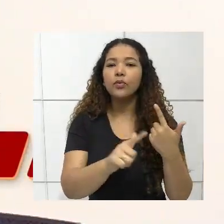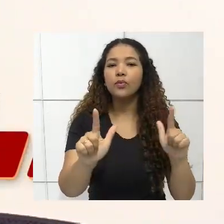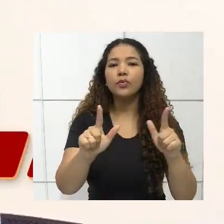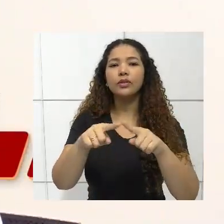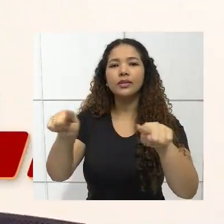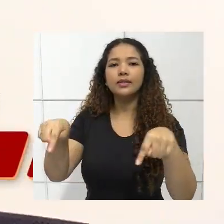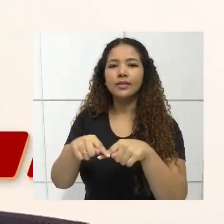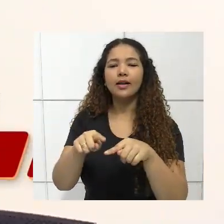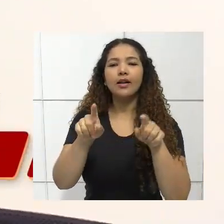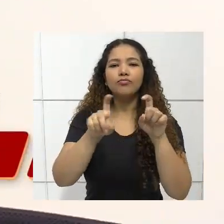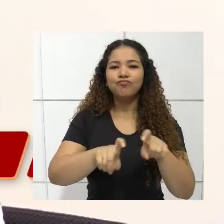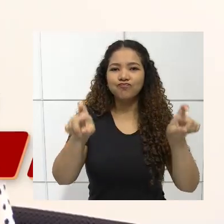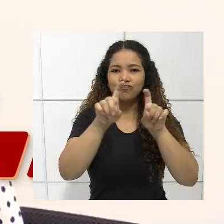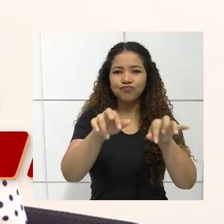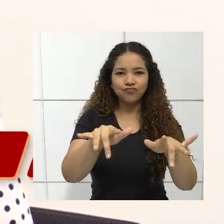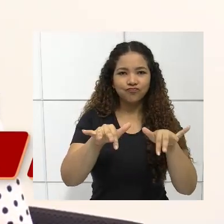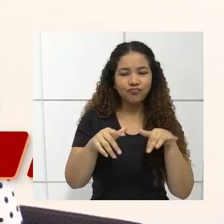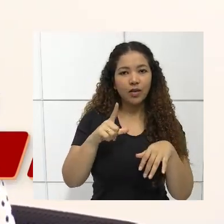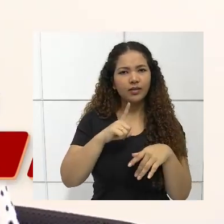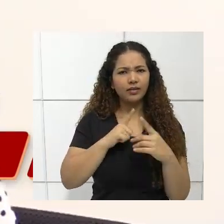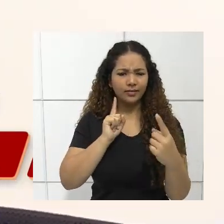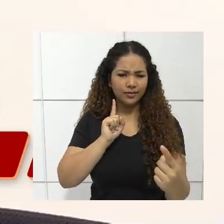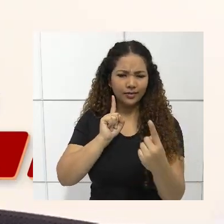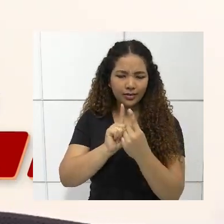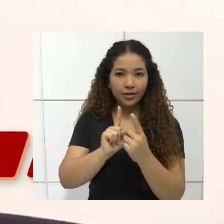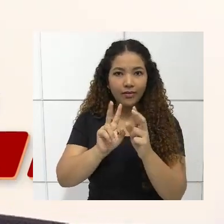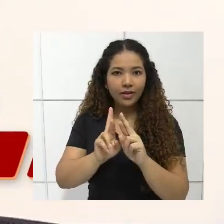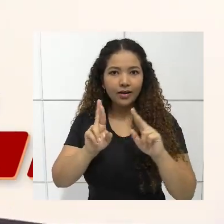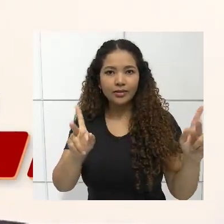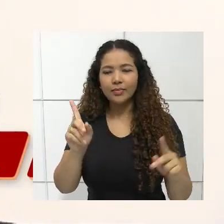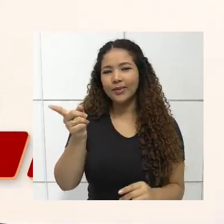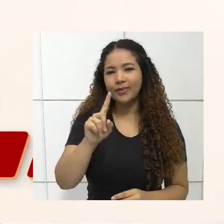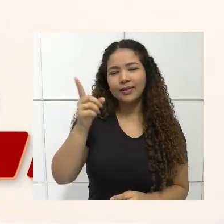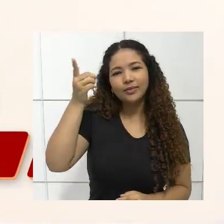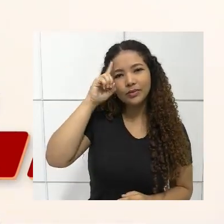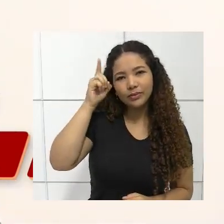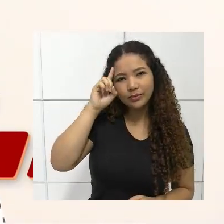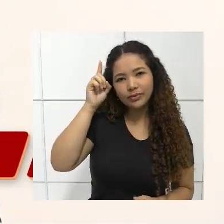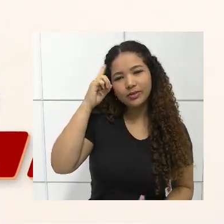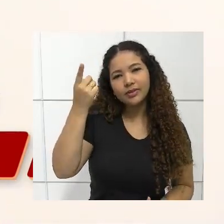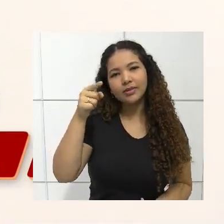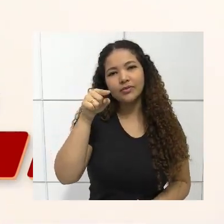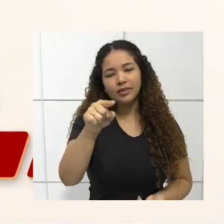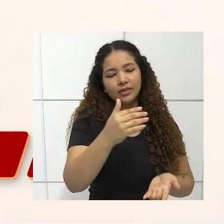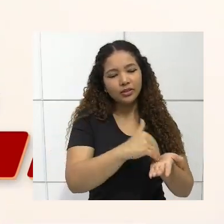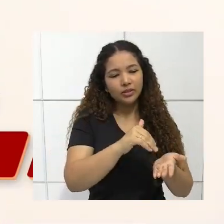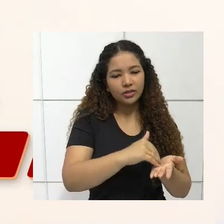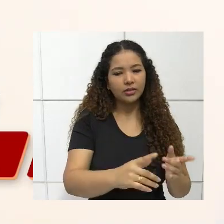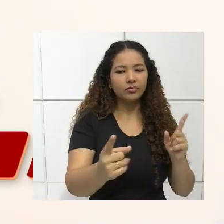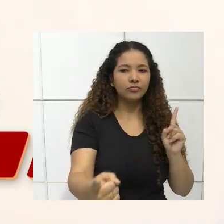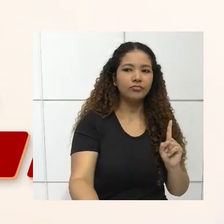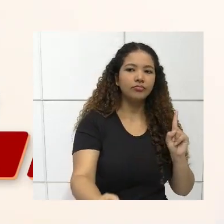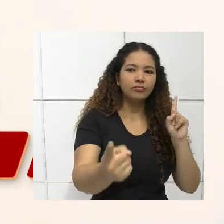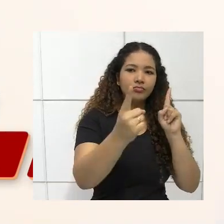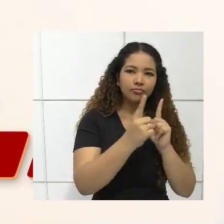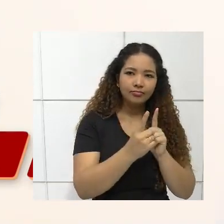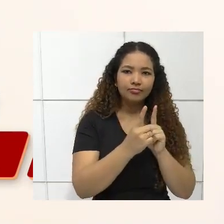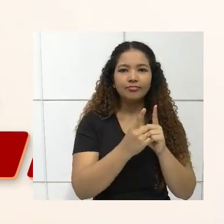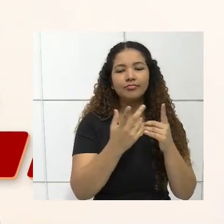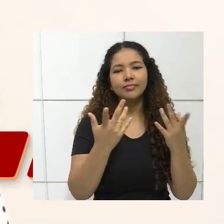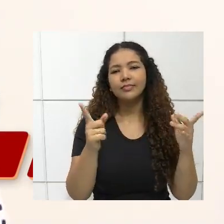cyber. Então, é um atendimento diferenciado para o seu cliente, para não ficar aquela rotina de você estar atendendo o seu cliente no escritório e tudo. Então, aqui